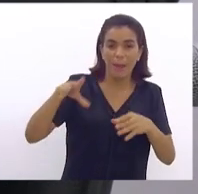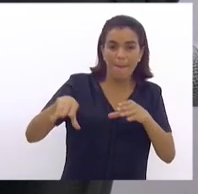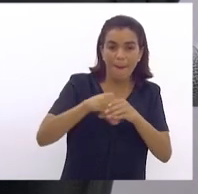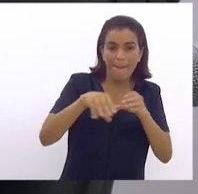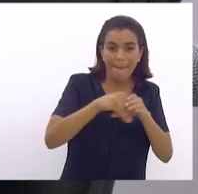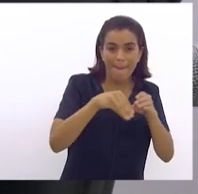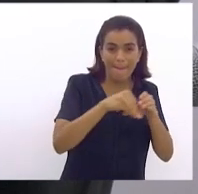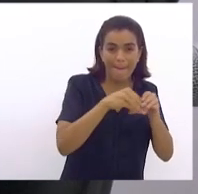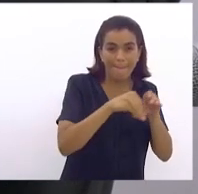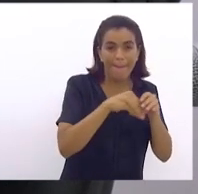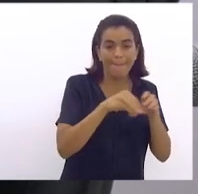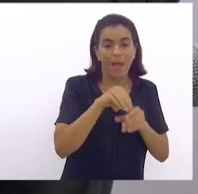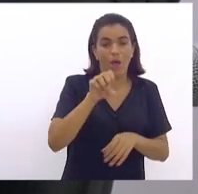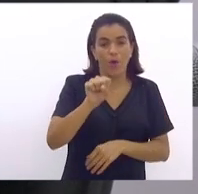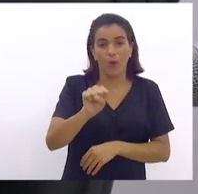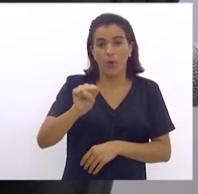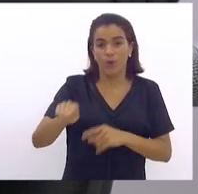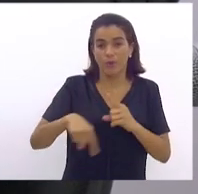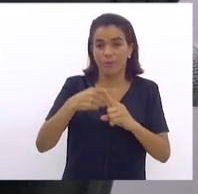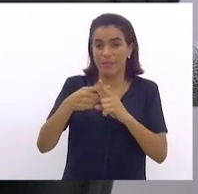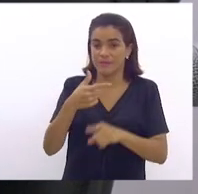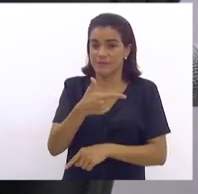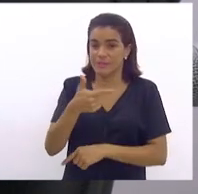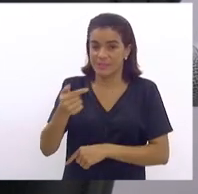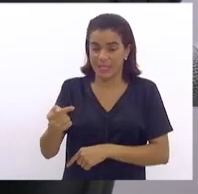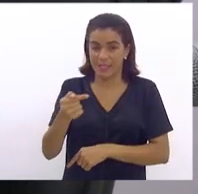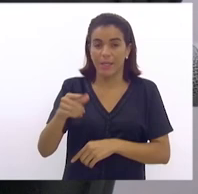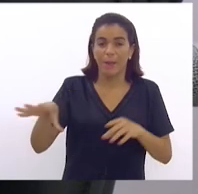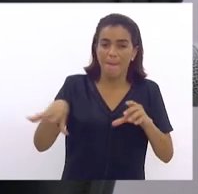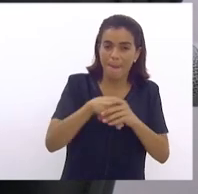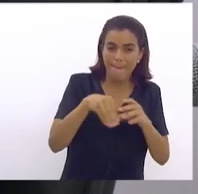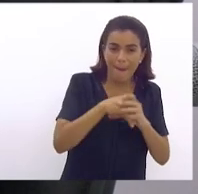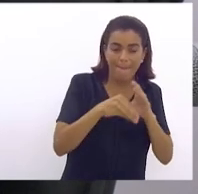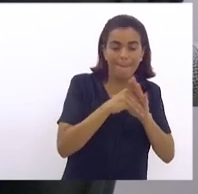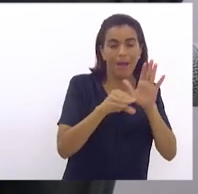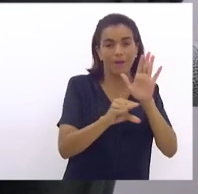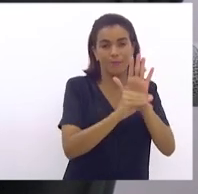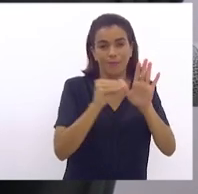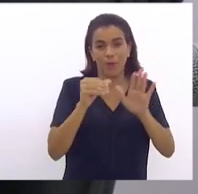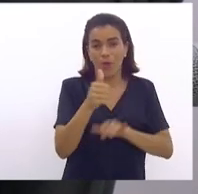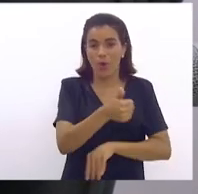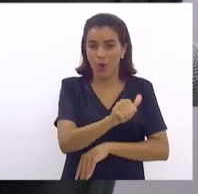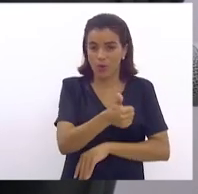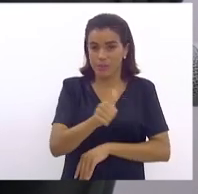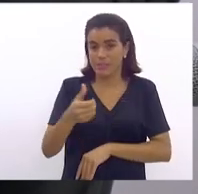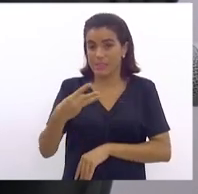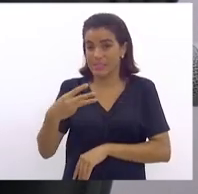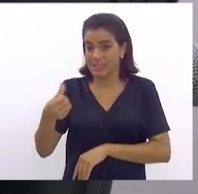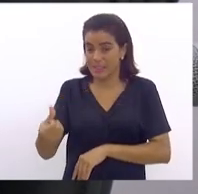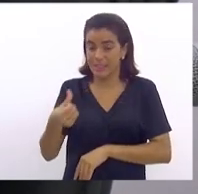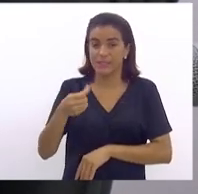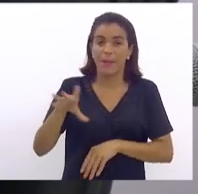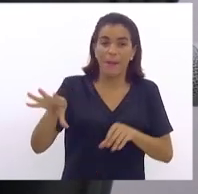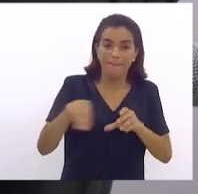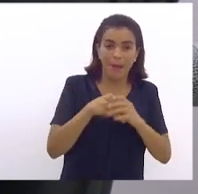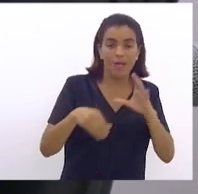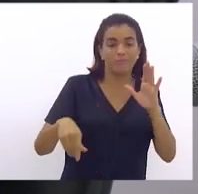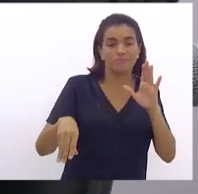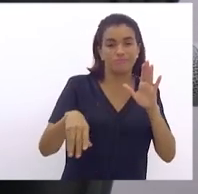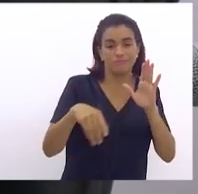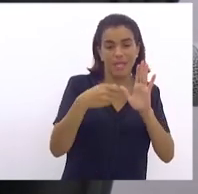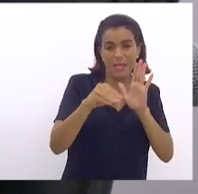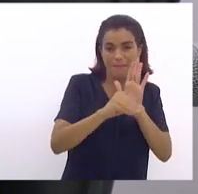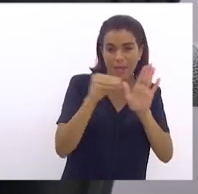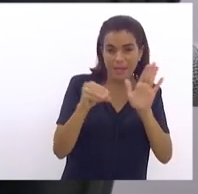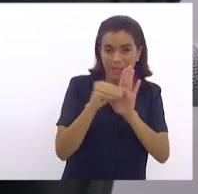emendas números 8 e 27, favorável com submenda aglutinativa às emendas número 11 e 36, favorável com submenda aglutinativa às